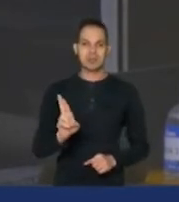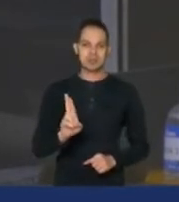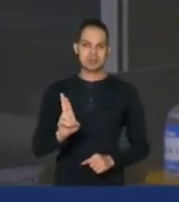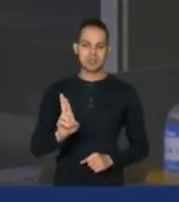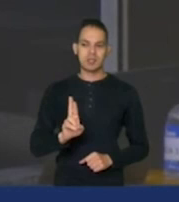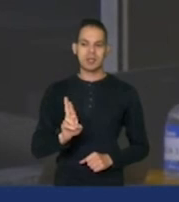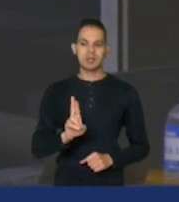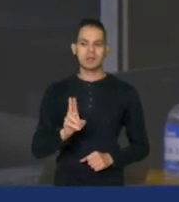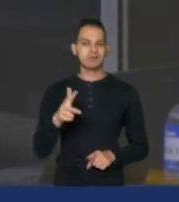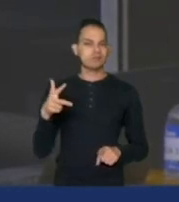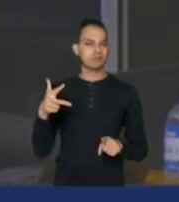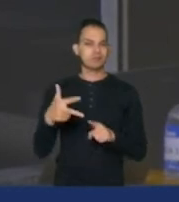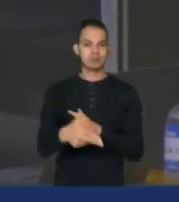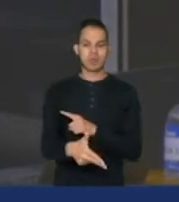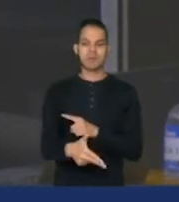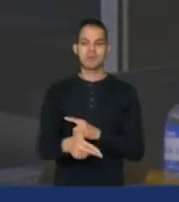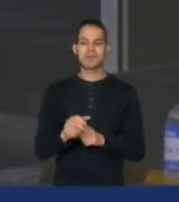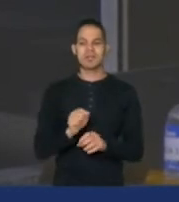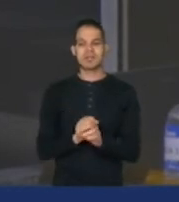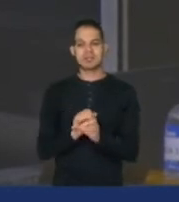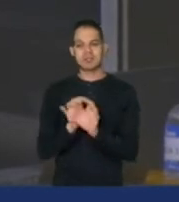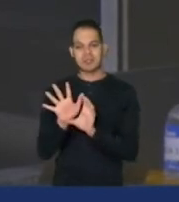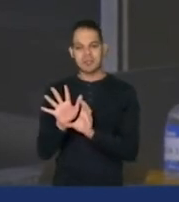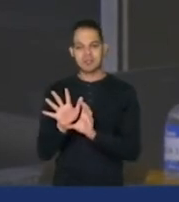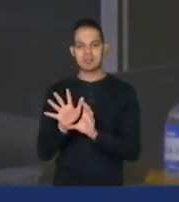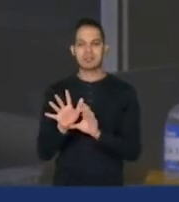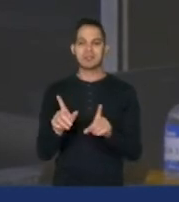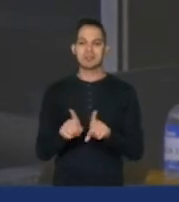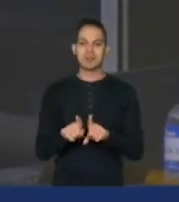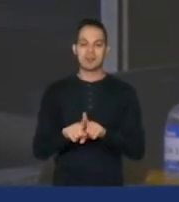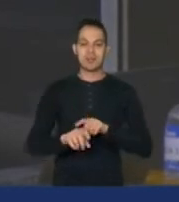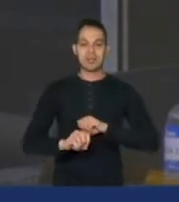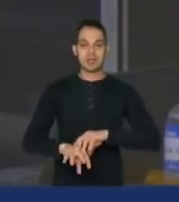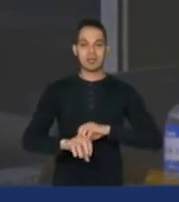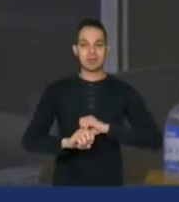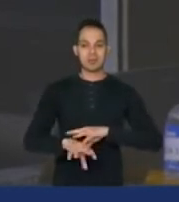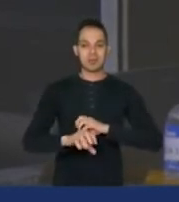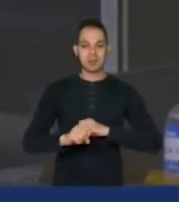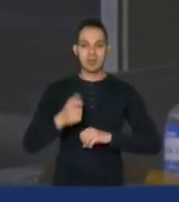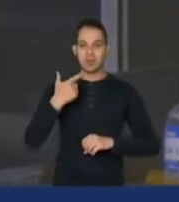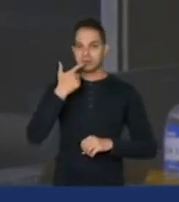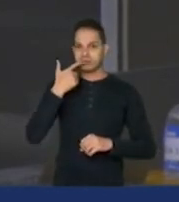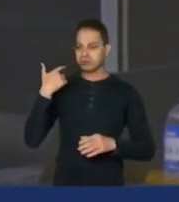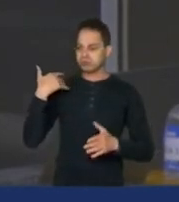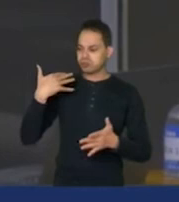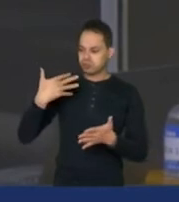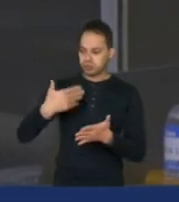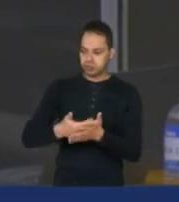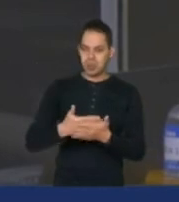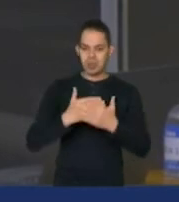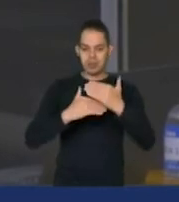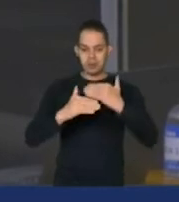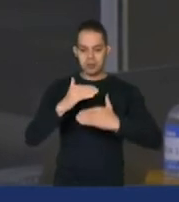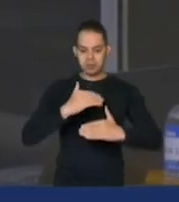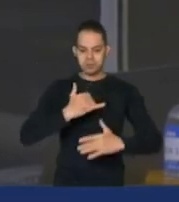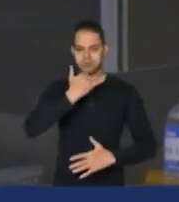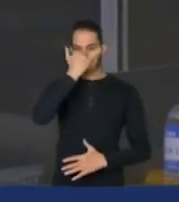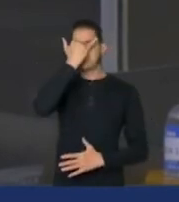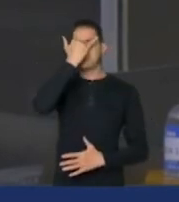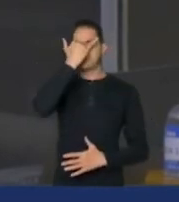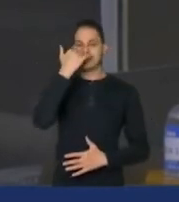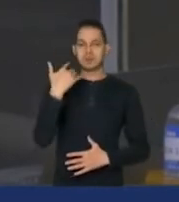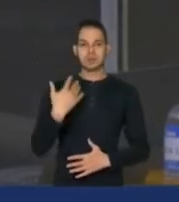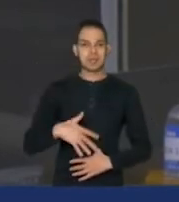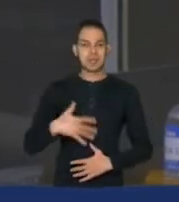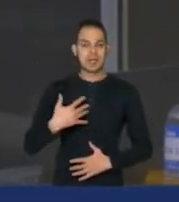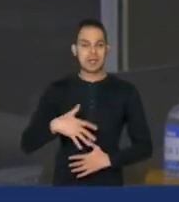foram cortados da ciência e tecnologia e da educação nos últimos anos. É um retrocesso monumental. Não há como